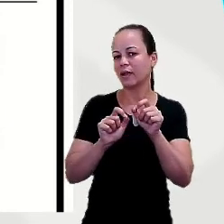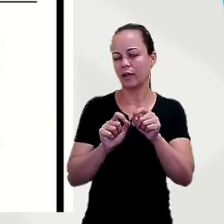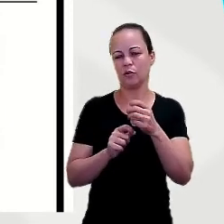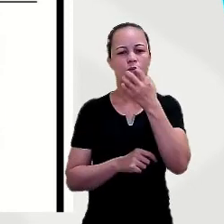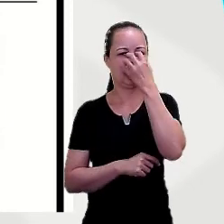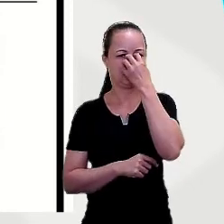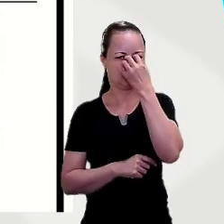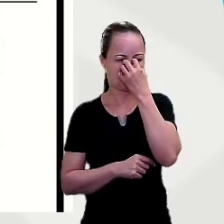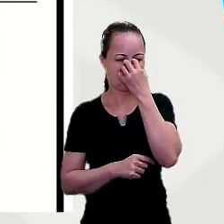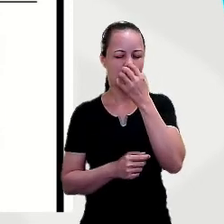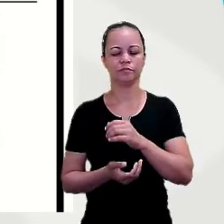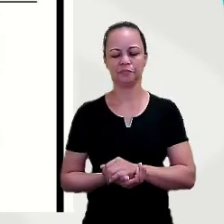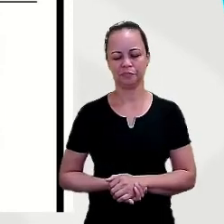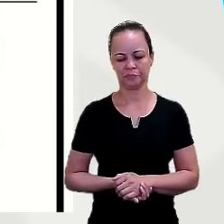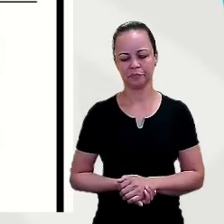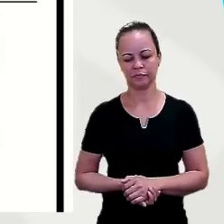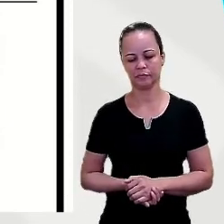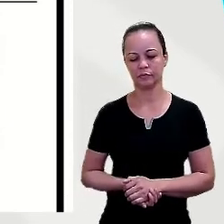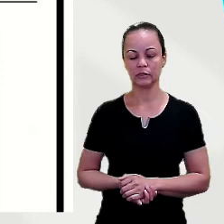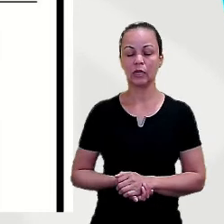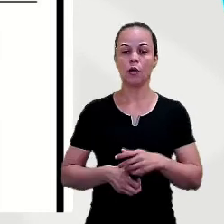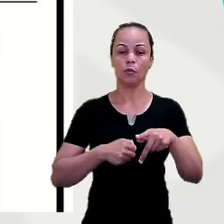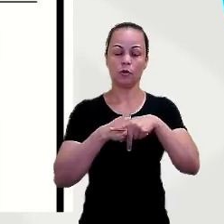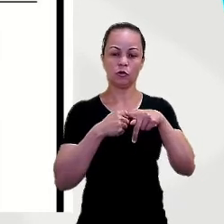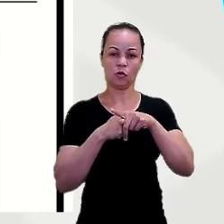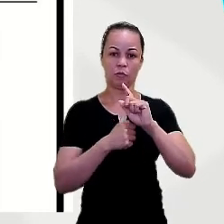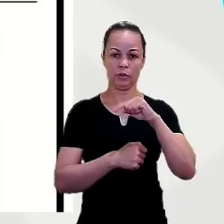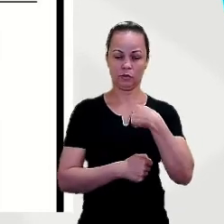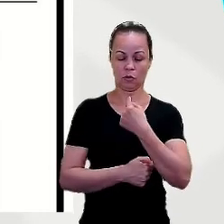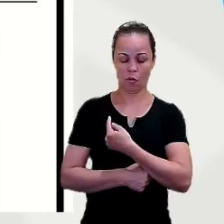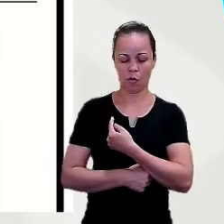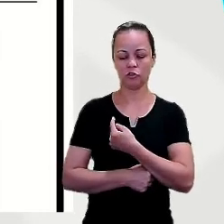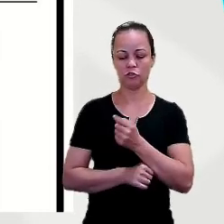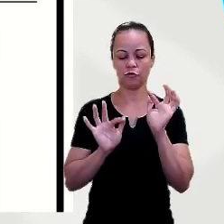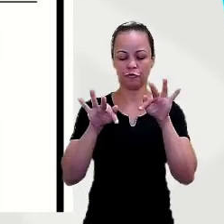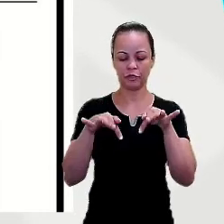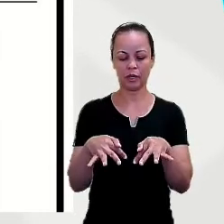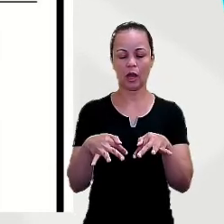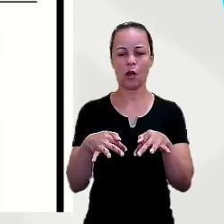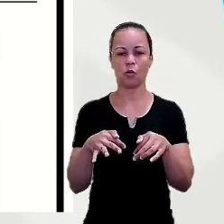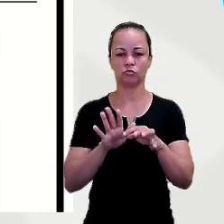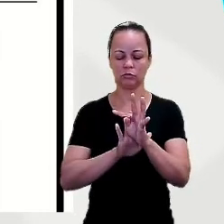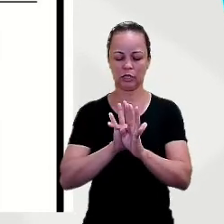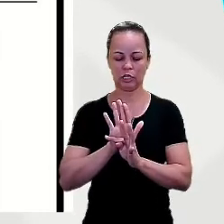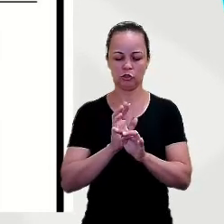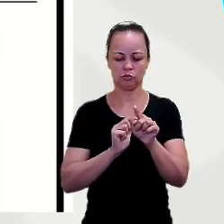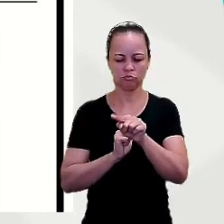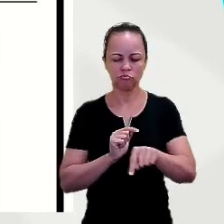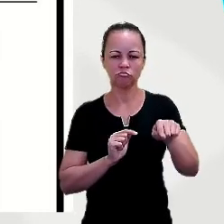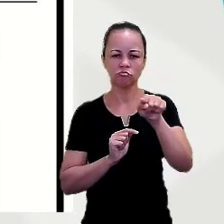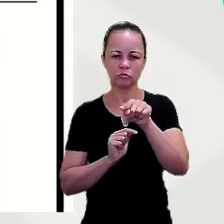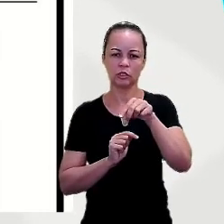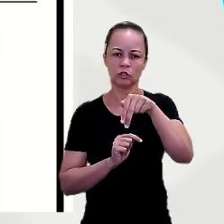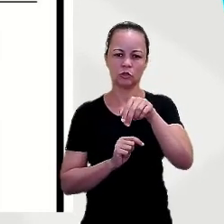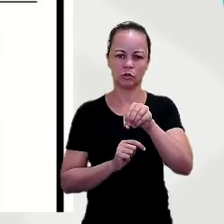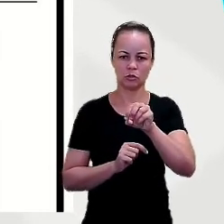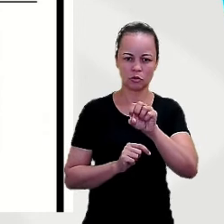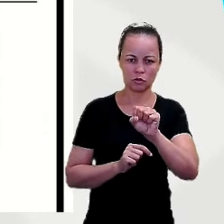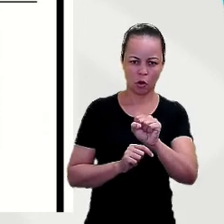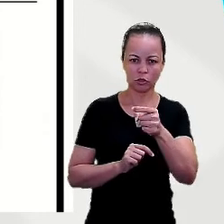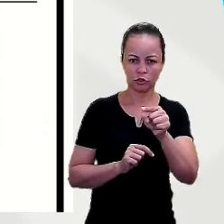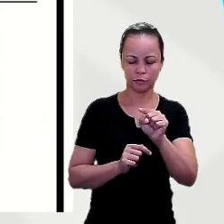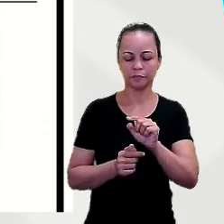O pronome nós, lá no final do texto, a última bolinha vermelha, substitui